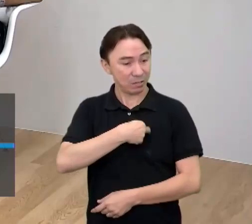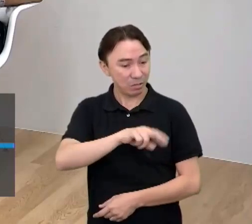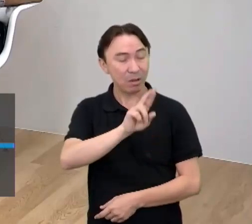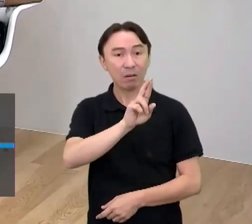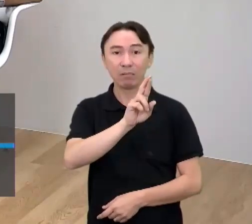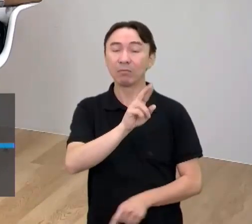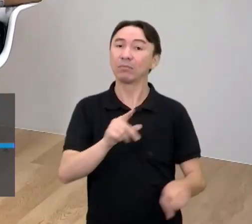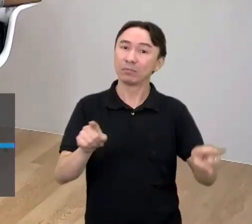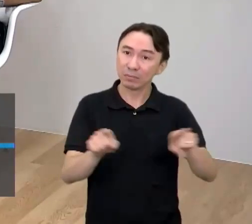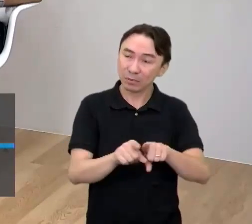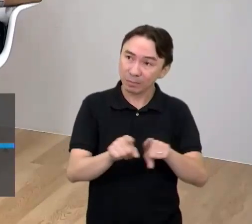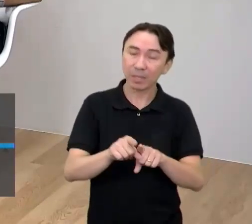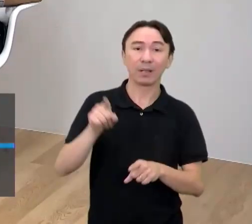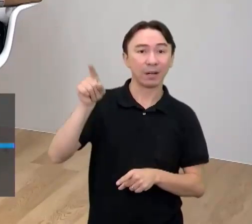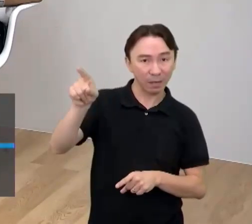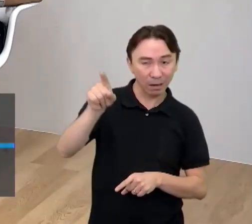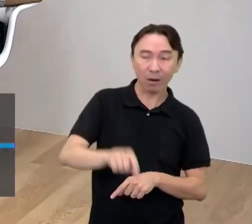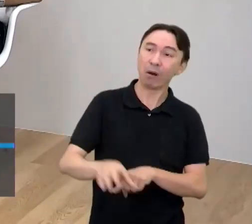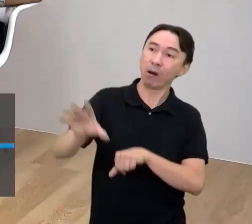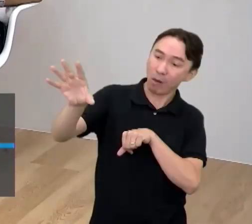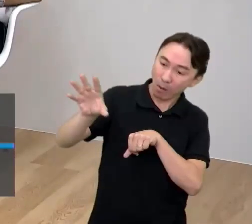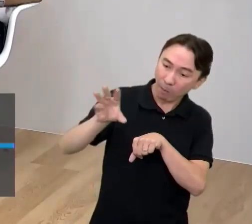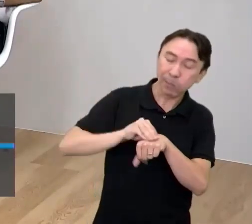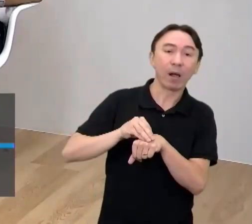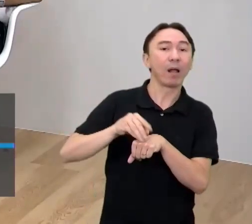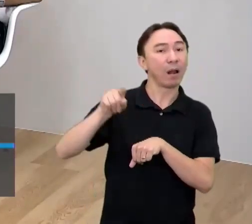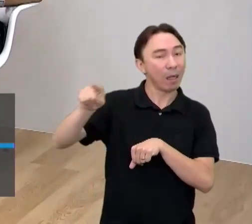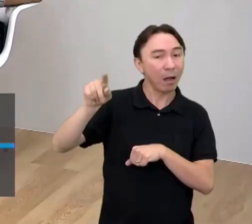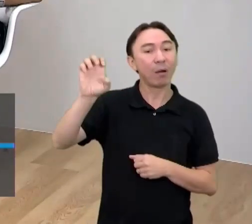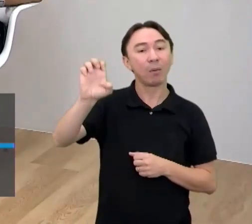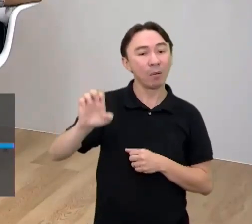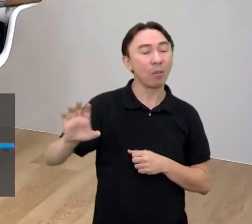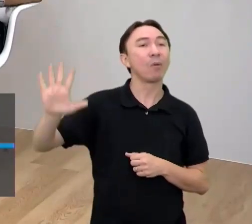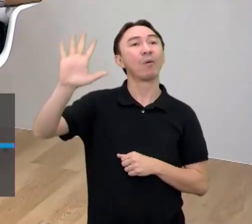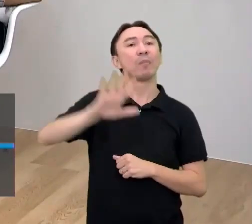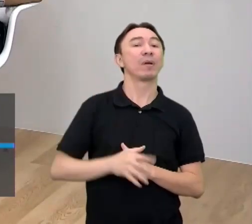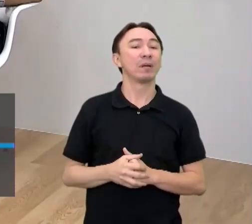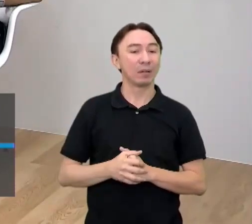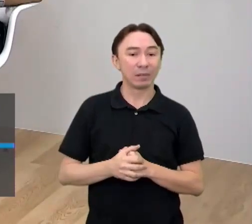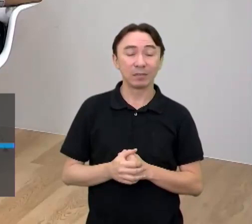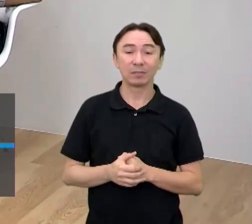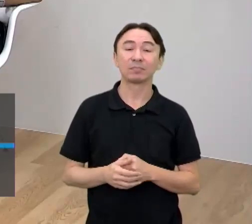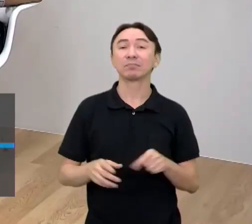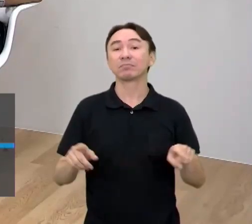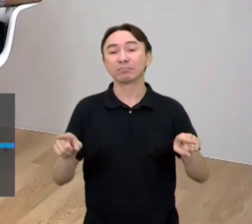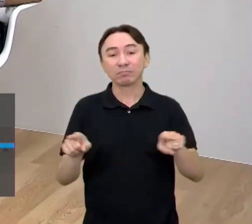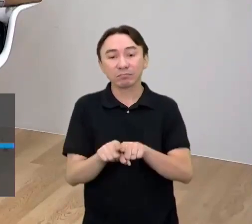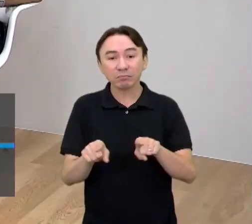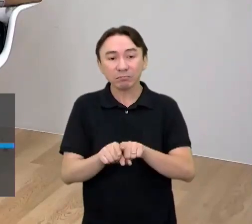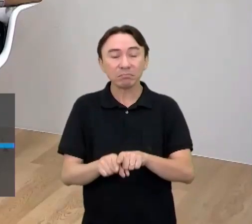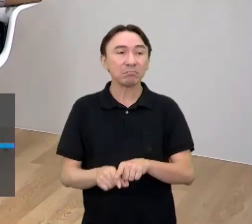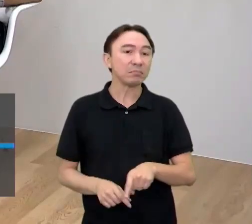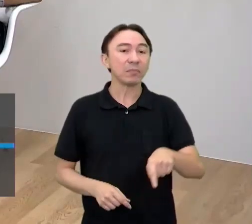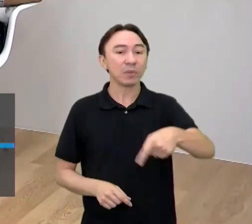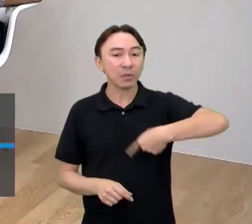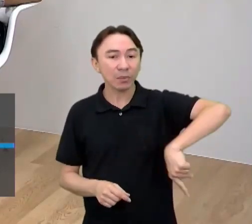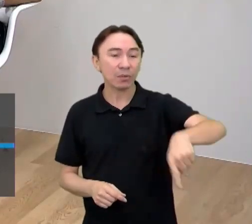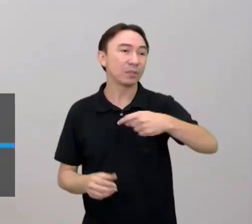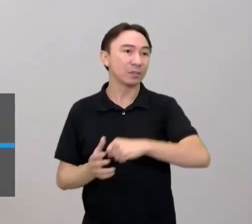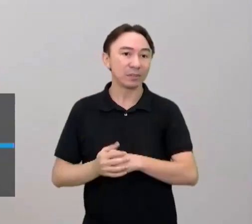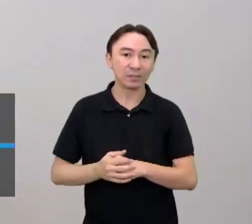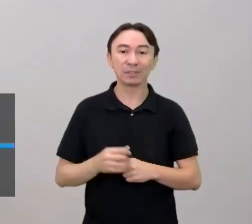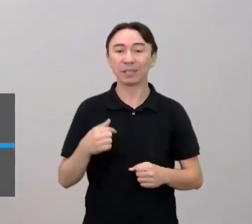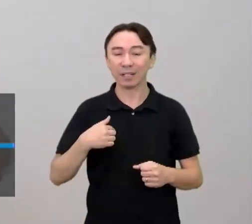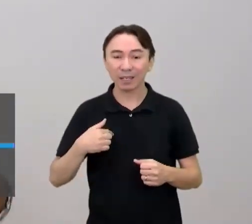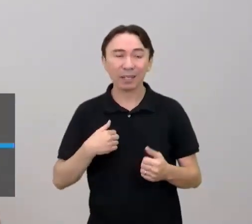Sim. Uma parte substancial das nossas noções de construção do saber acadêmico veio